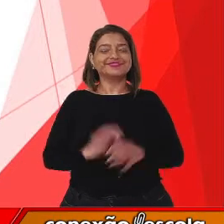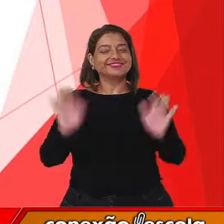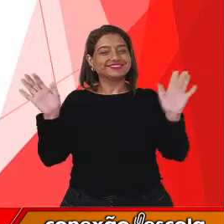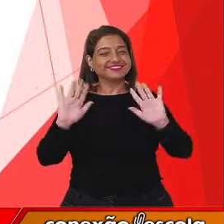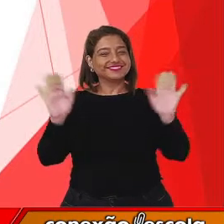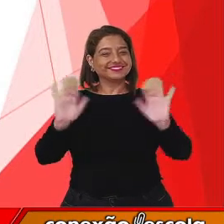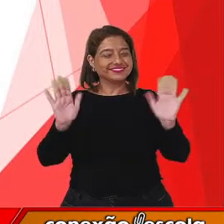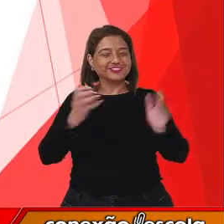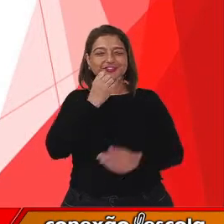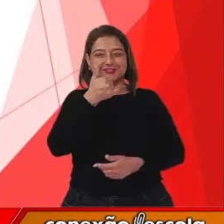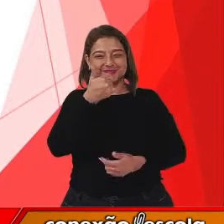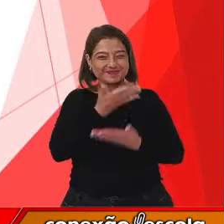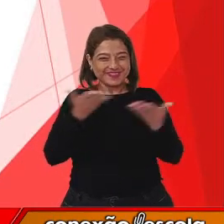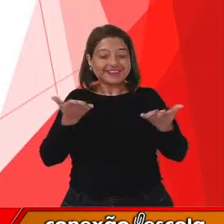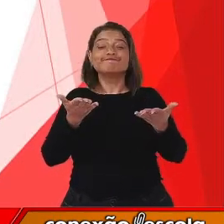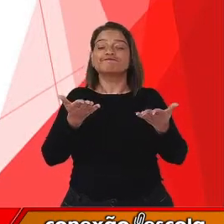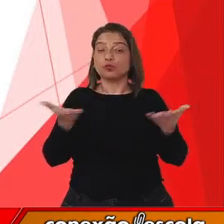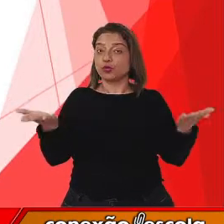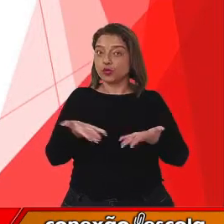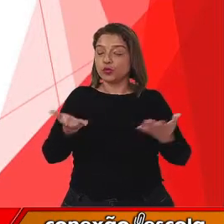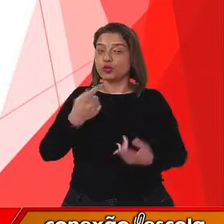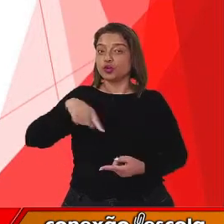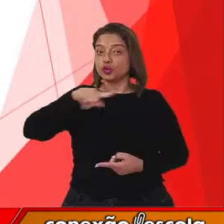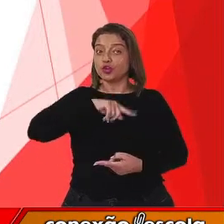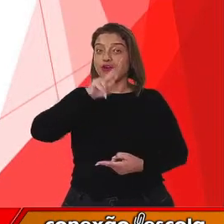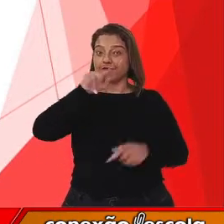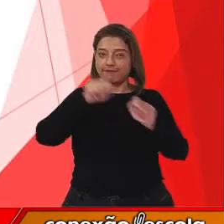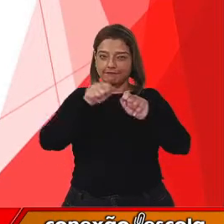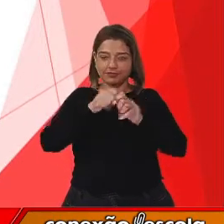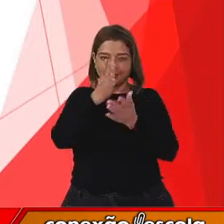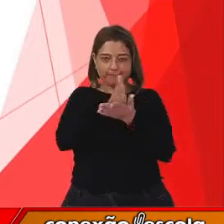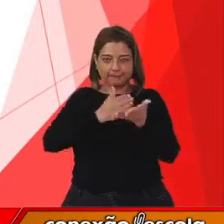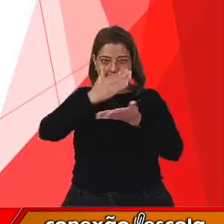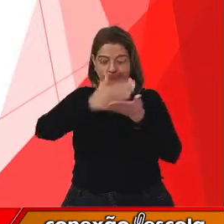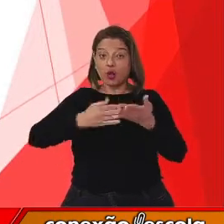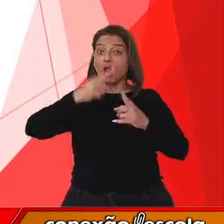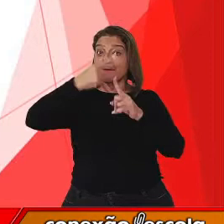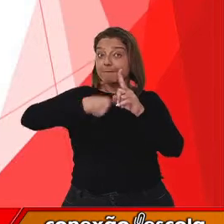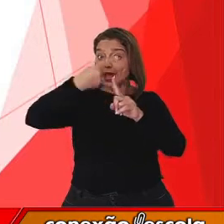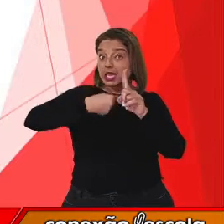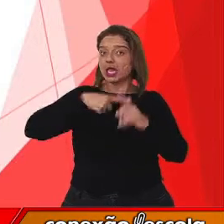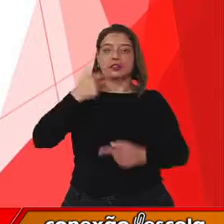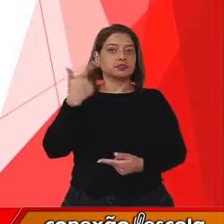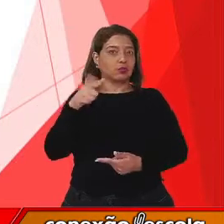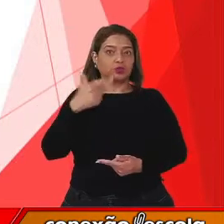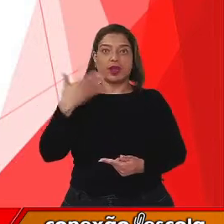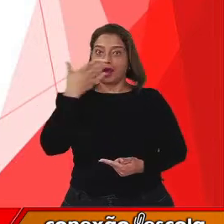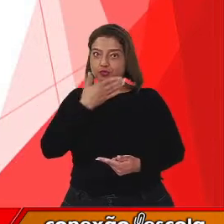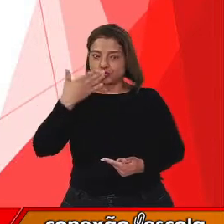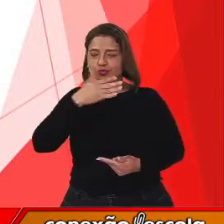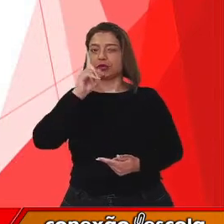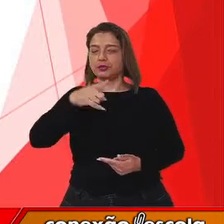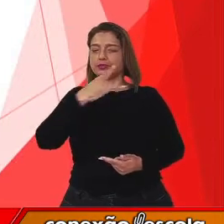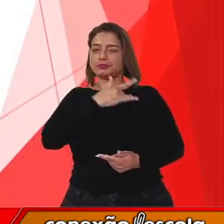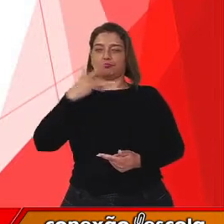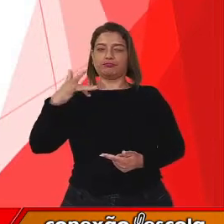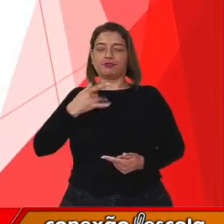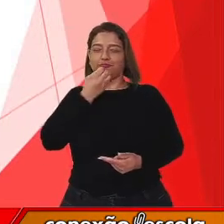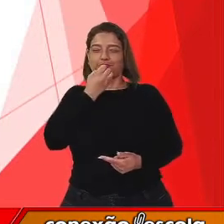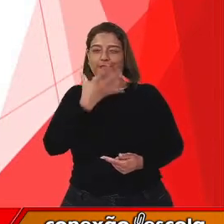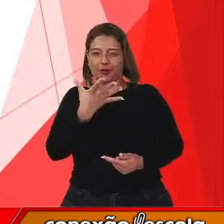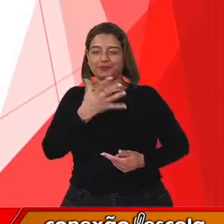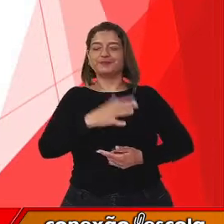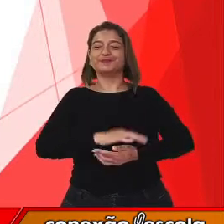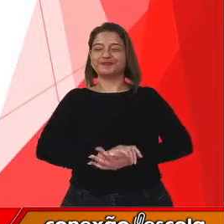Oi, gente, tudo bem? Hoje nós vamos fazer um bolo de banana sem açúcar e saudável. Isso, Nós vamos.